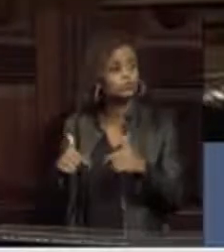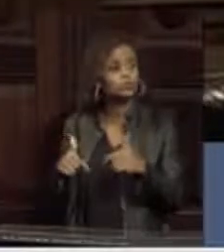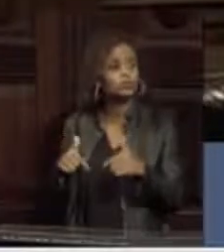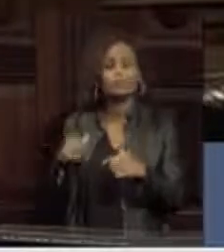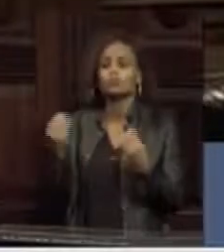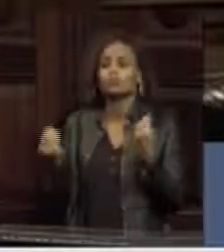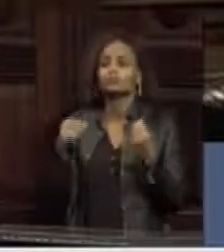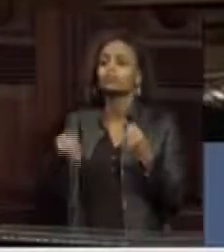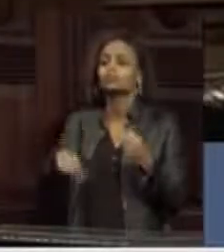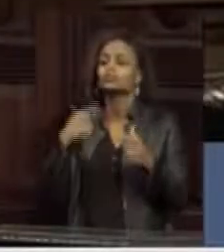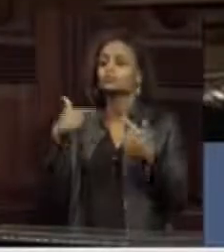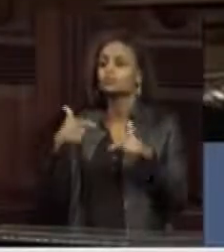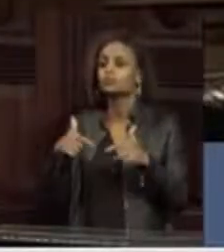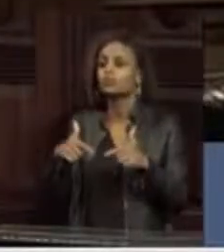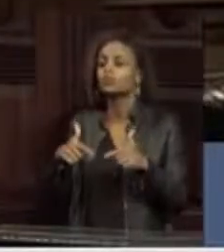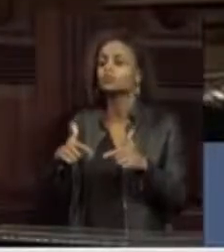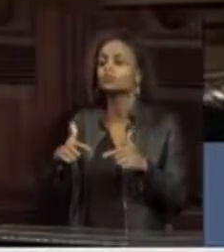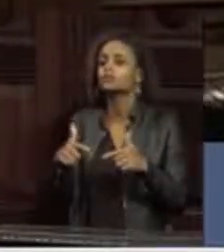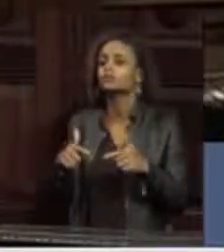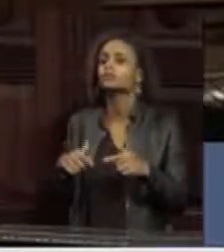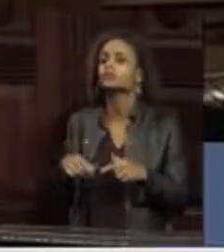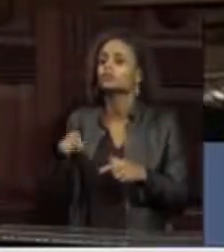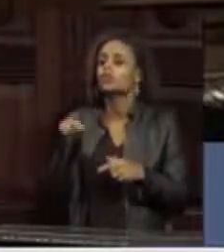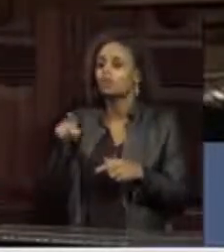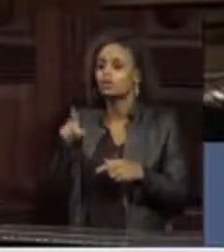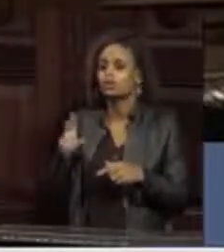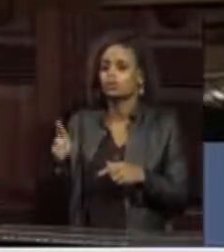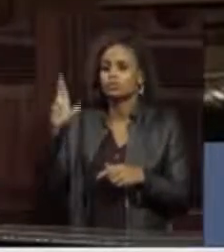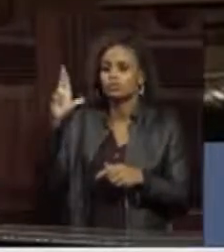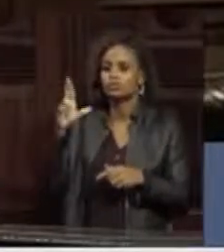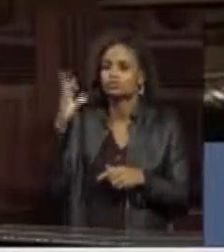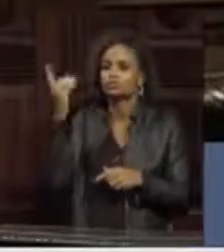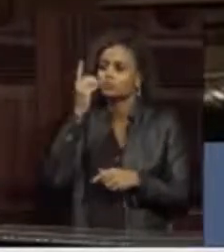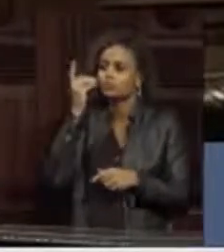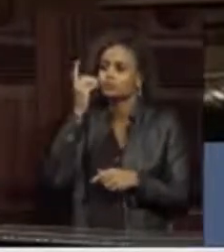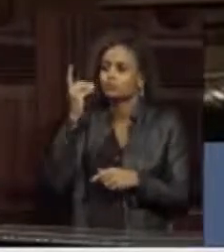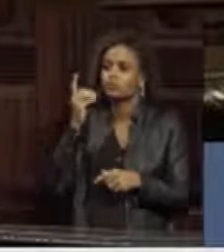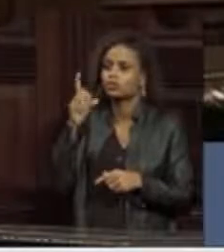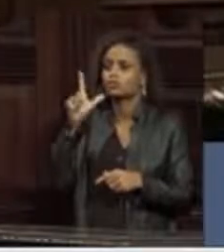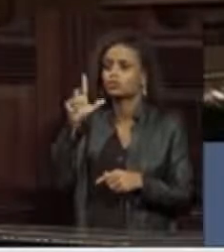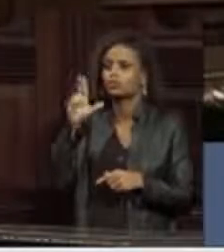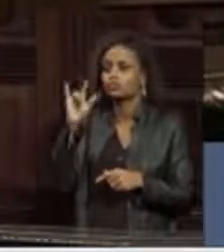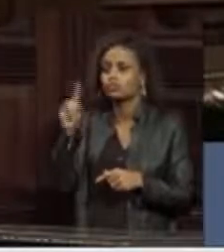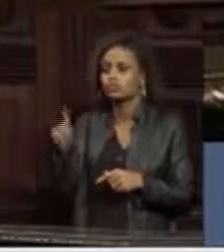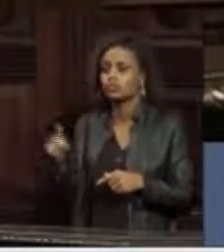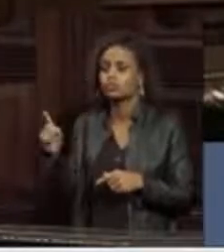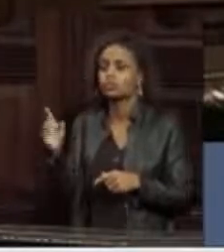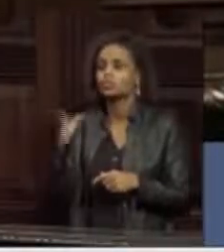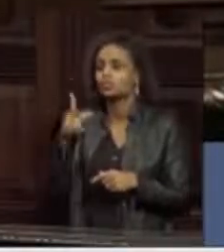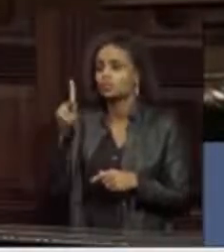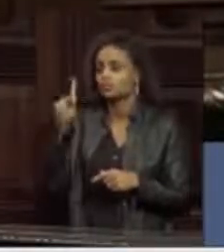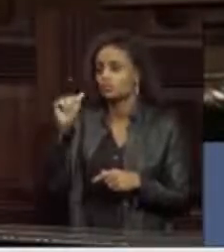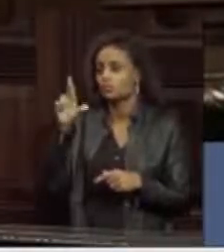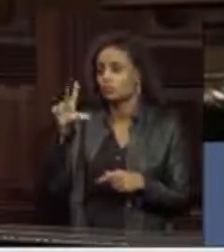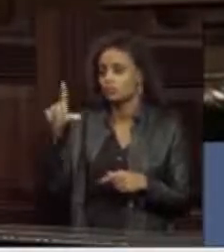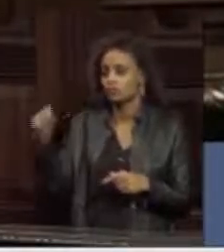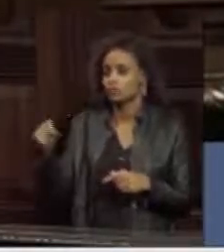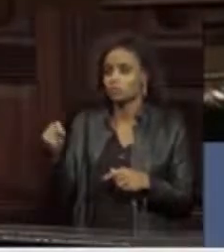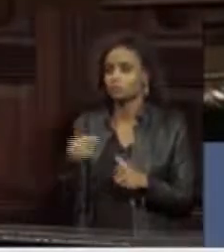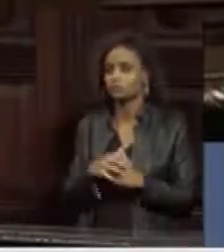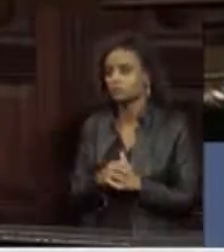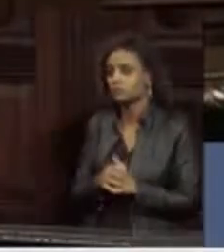bem conduzido pelo deputado Luiz Paulo e pelo deputado André Siciliano na liderança,